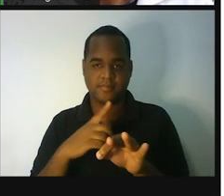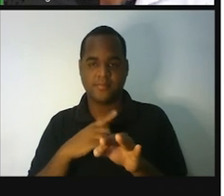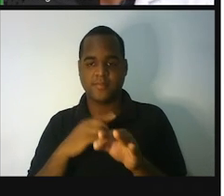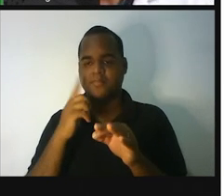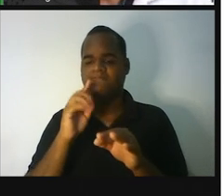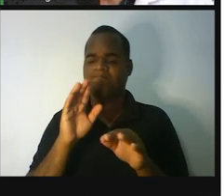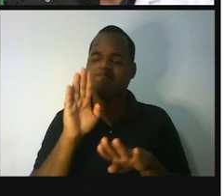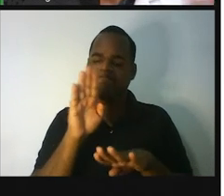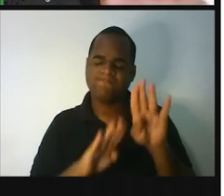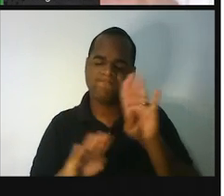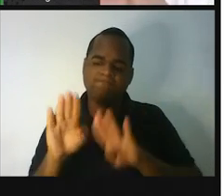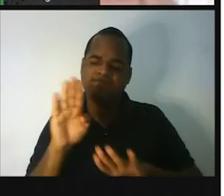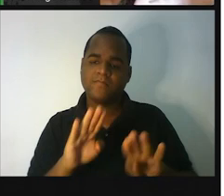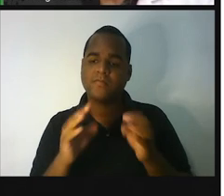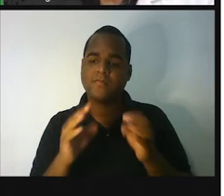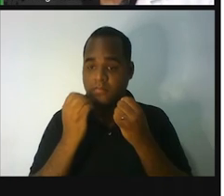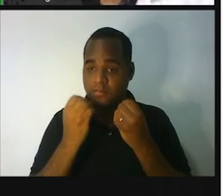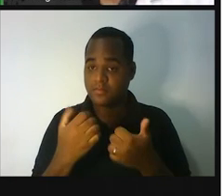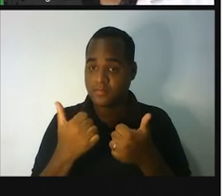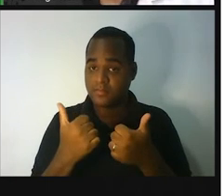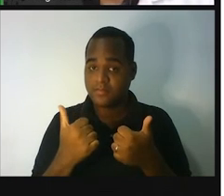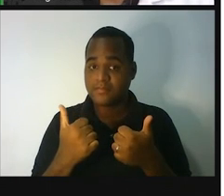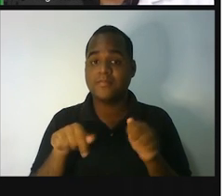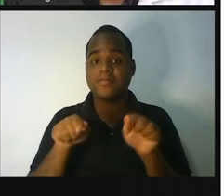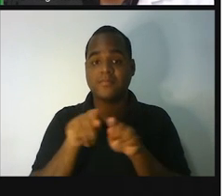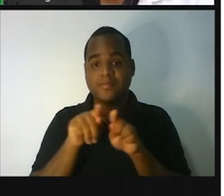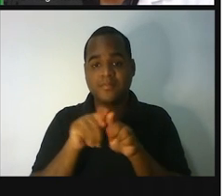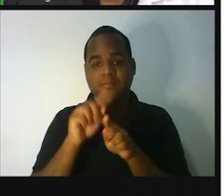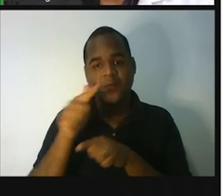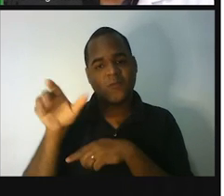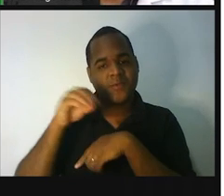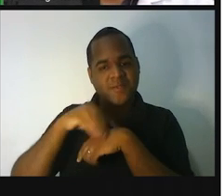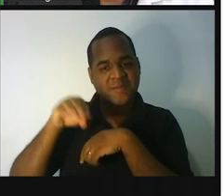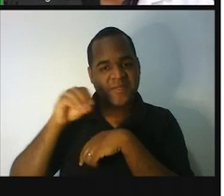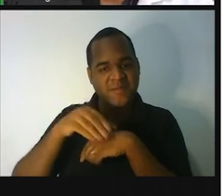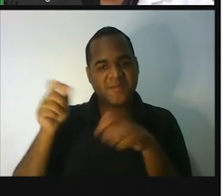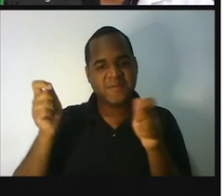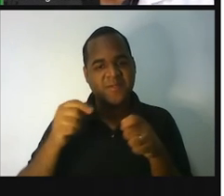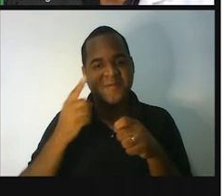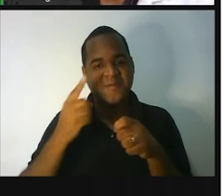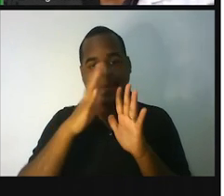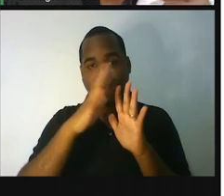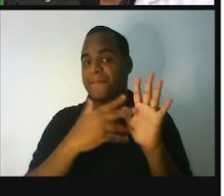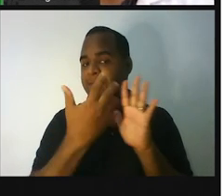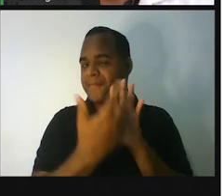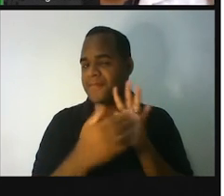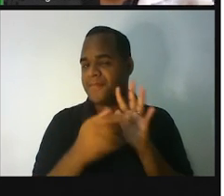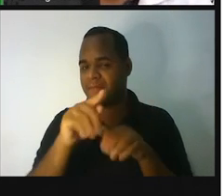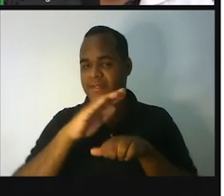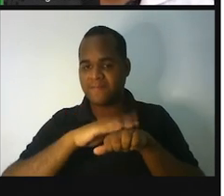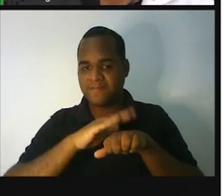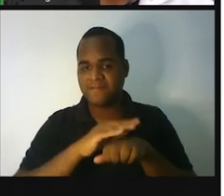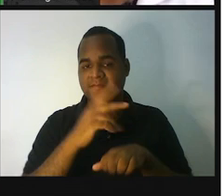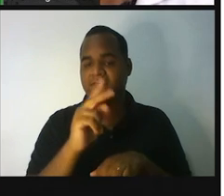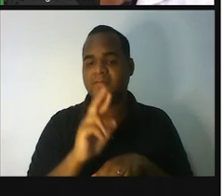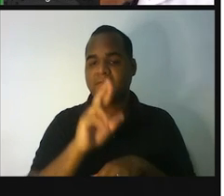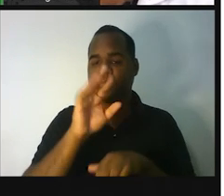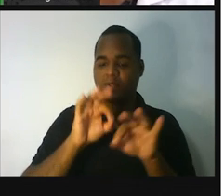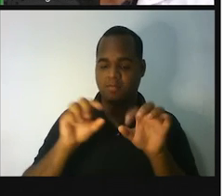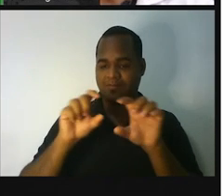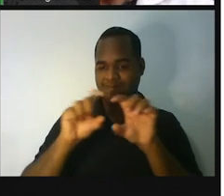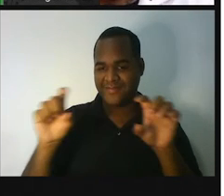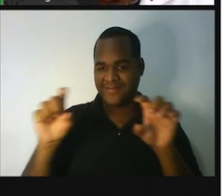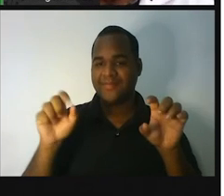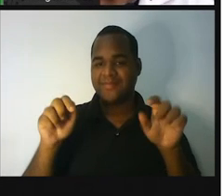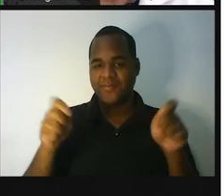cuidadosa e aquele esqueminha que eu trouxe aqui para você para gente conseguir fazer as transformações